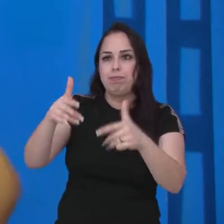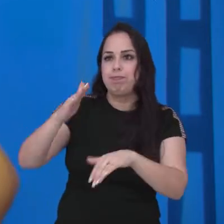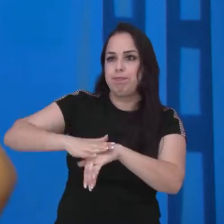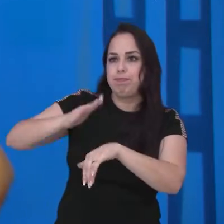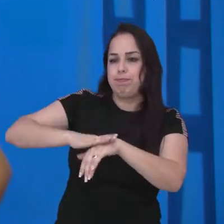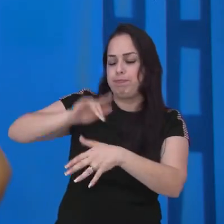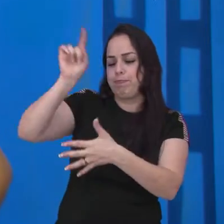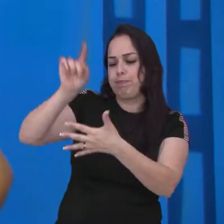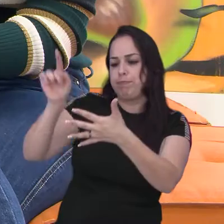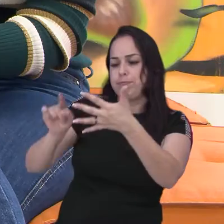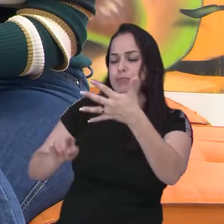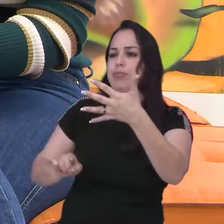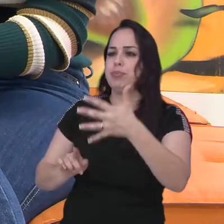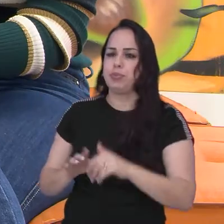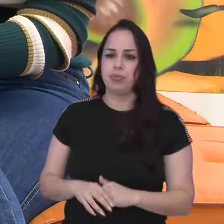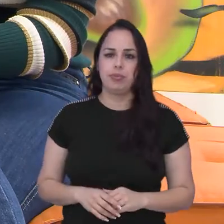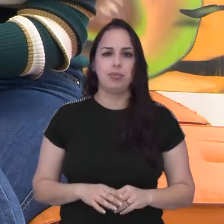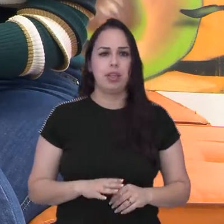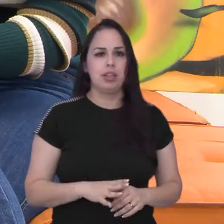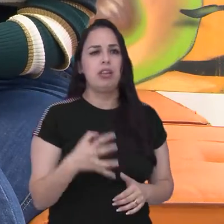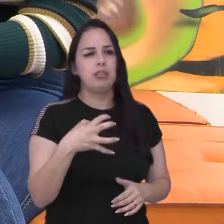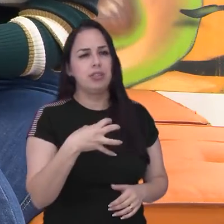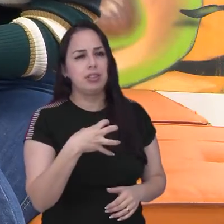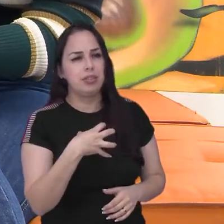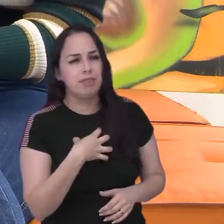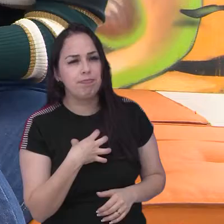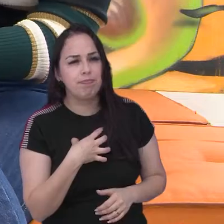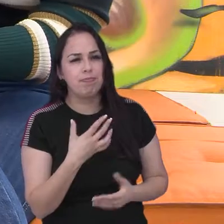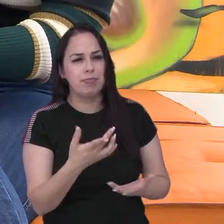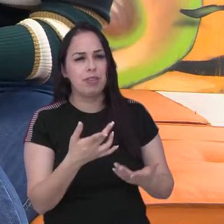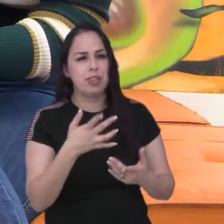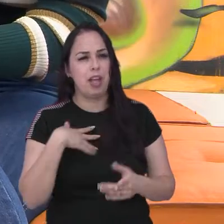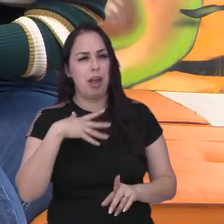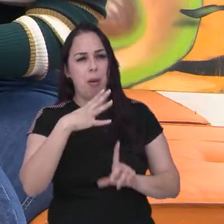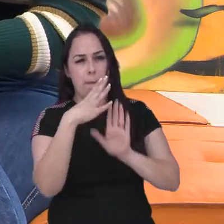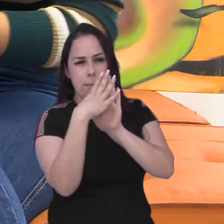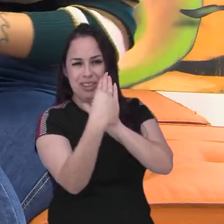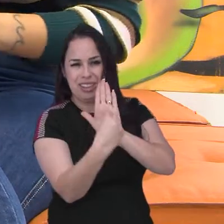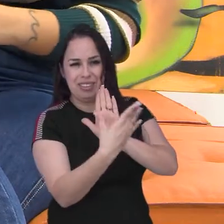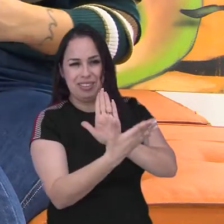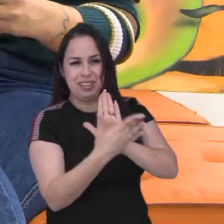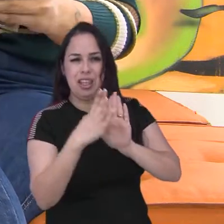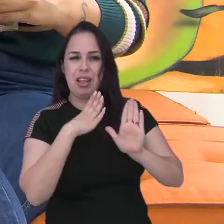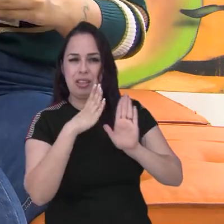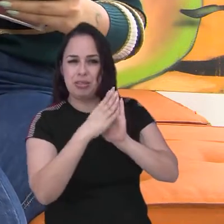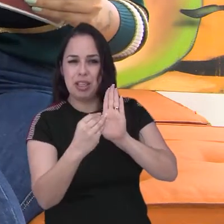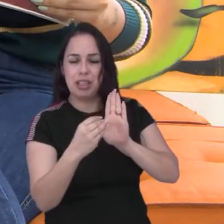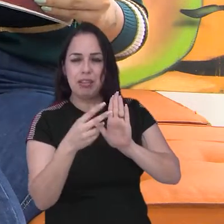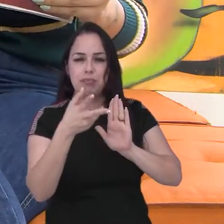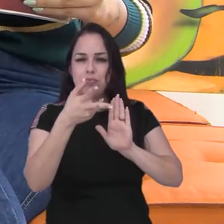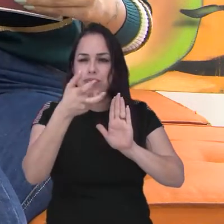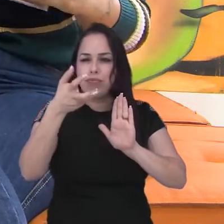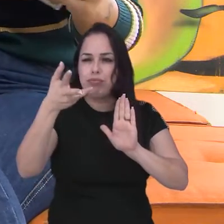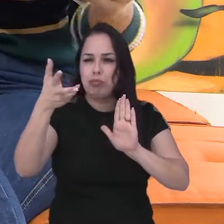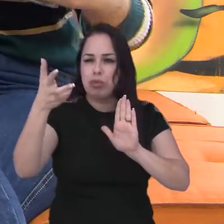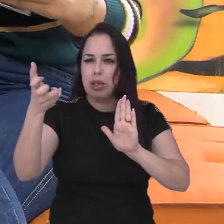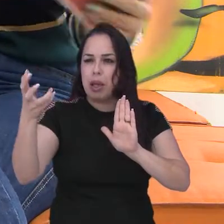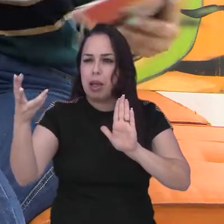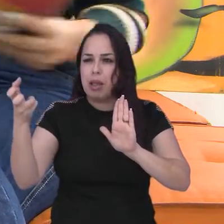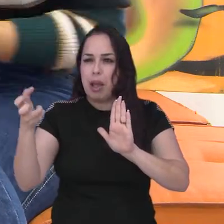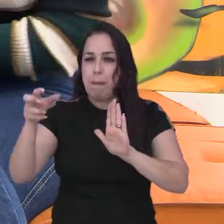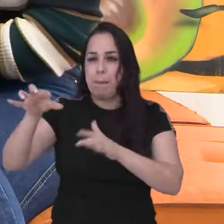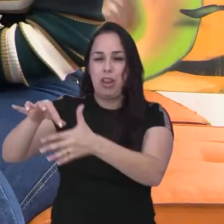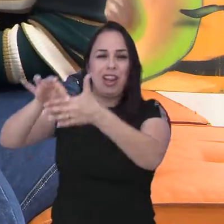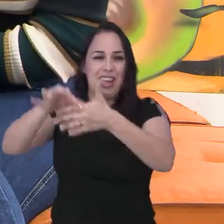algo no seu bairro, né? Ajudar a fazer algo no seu bairro. Você já está sentindo isso agora, que você é exemplo e está vendo essas novas